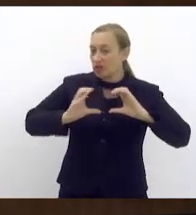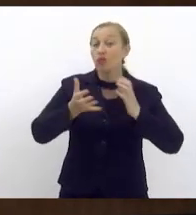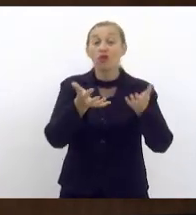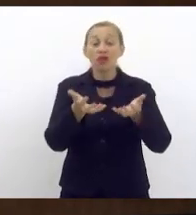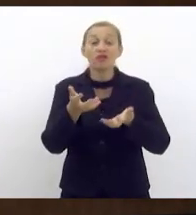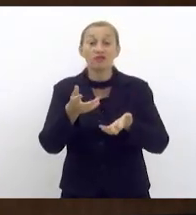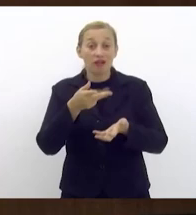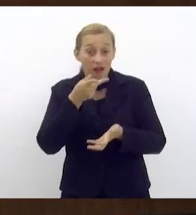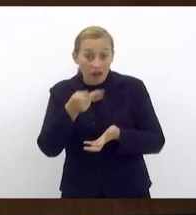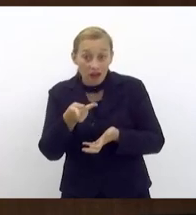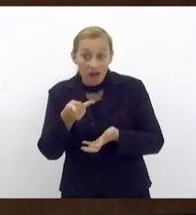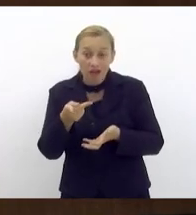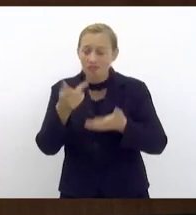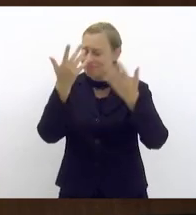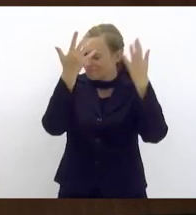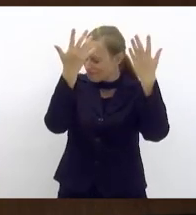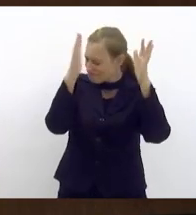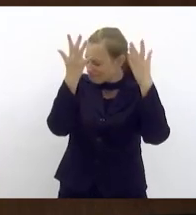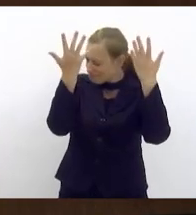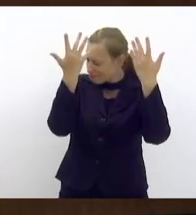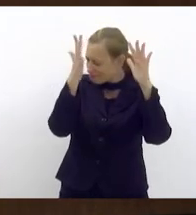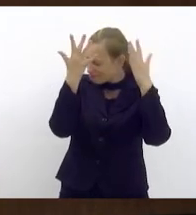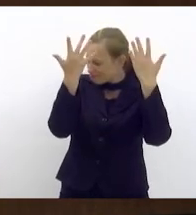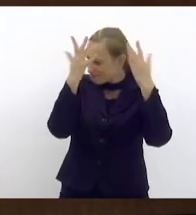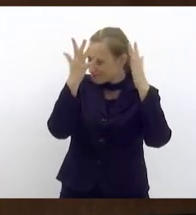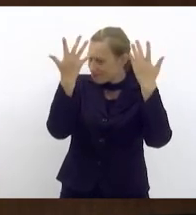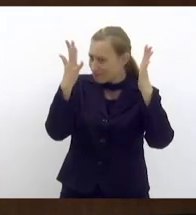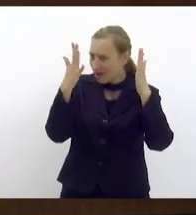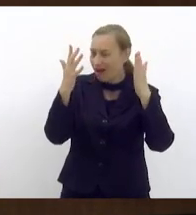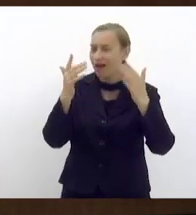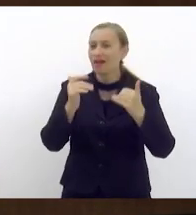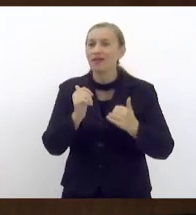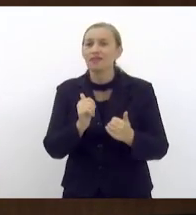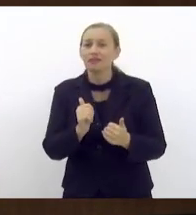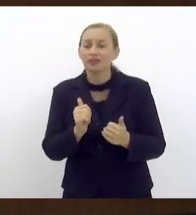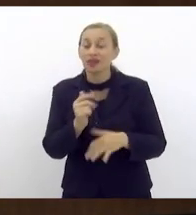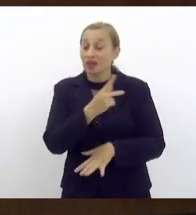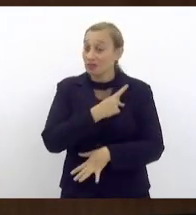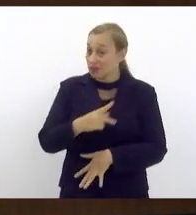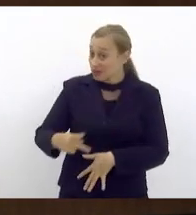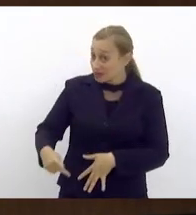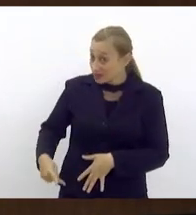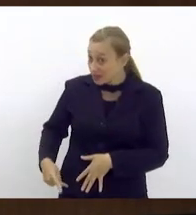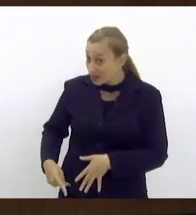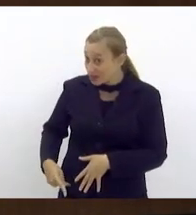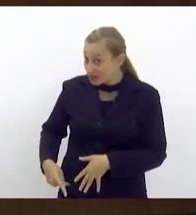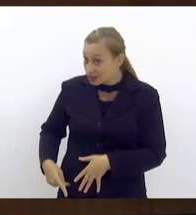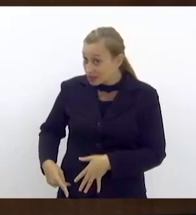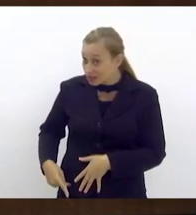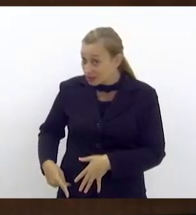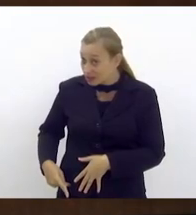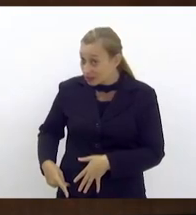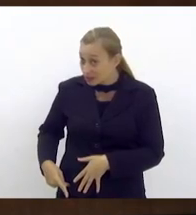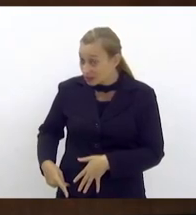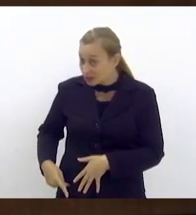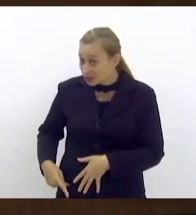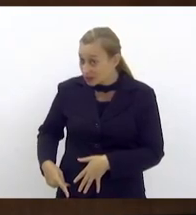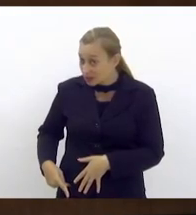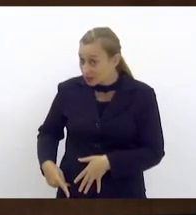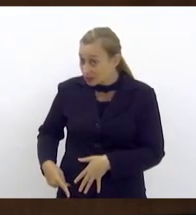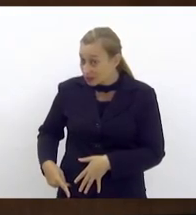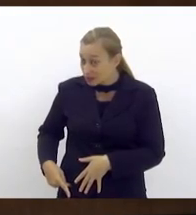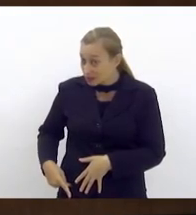fazer parabenizar a presidência dessa